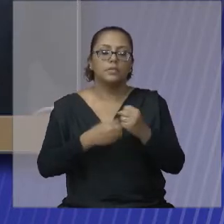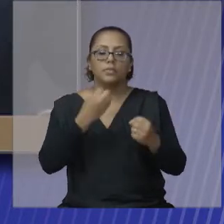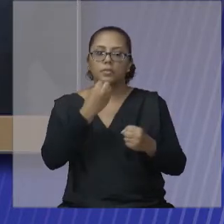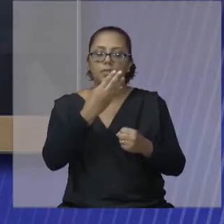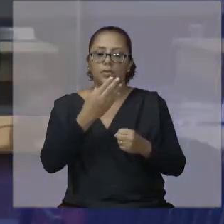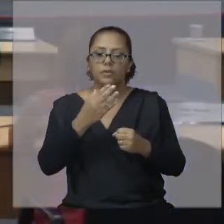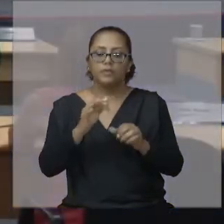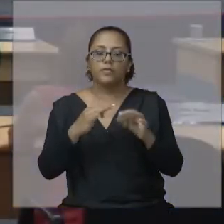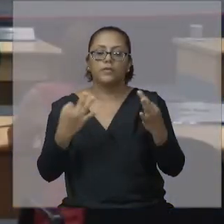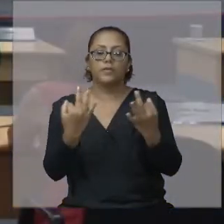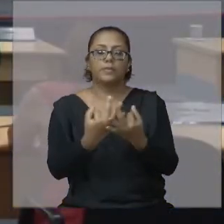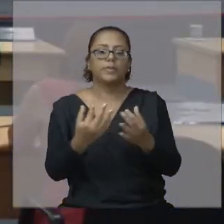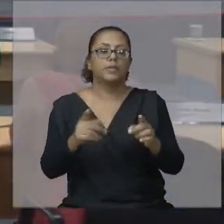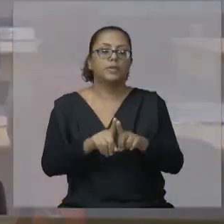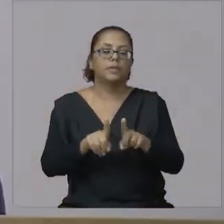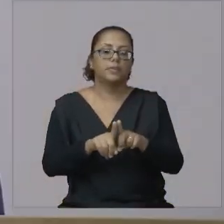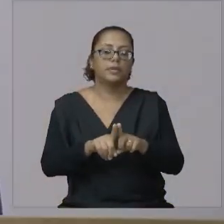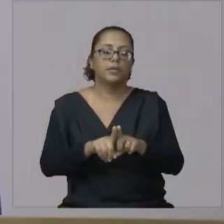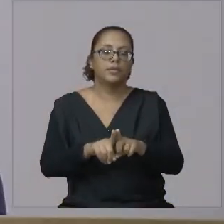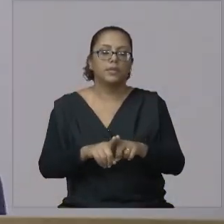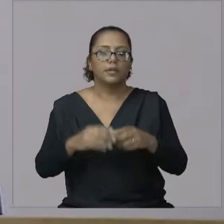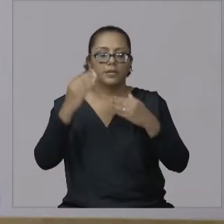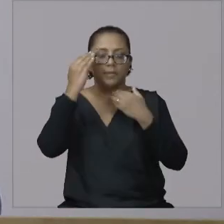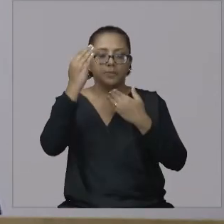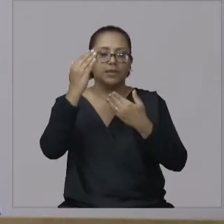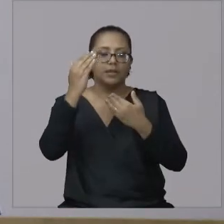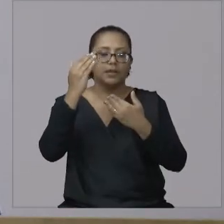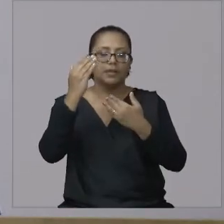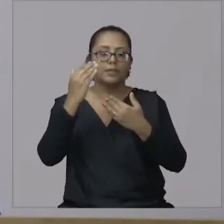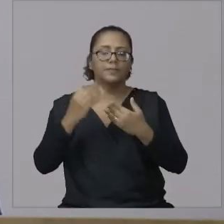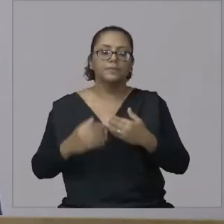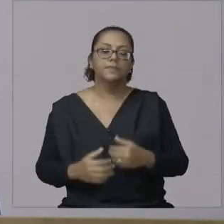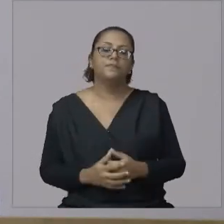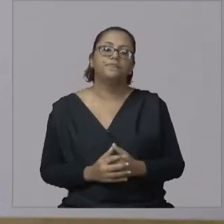sua família. Obrigado. Então, agora...